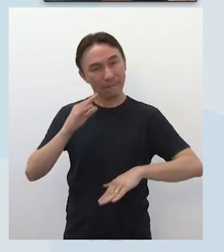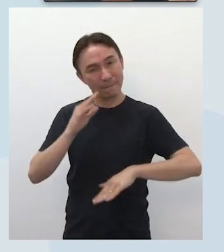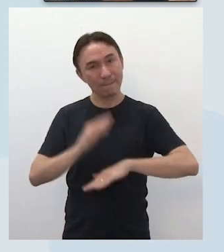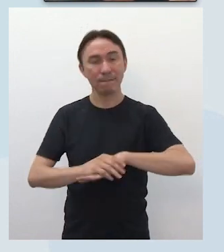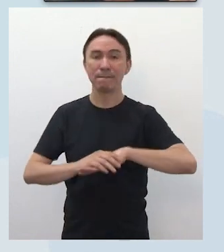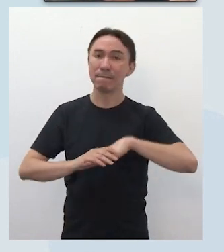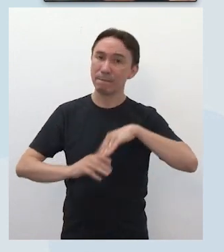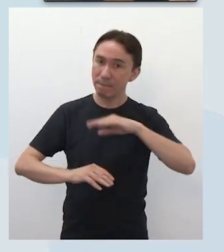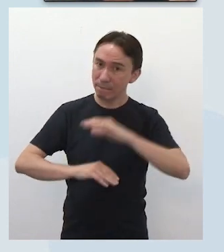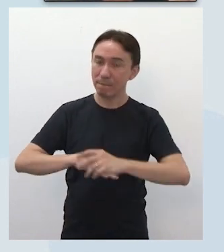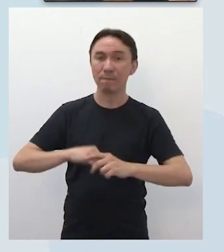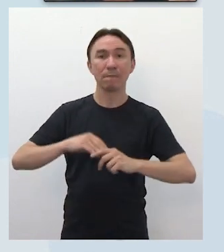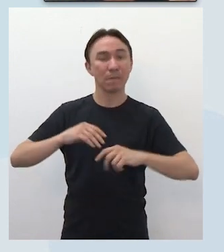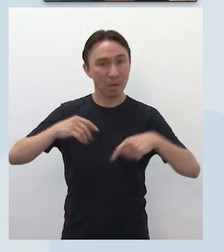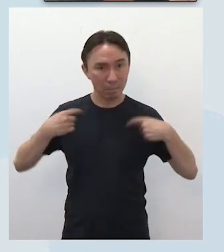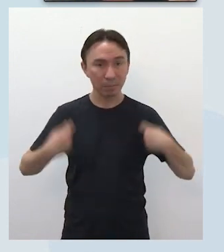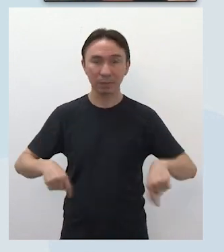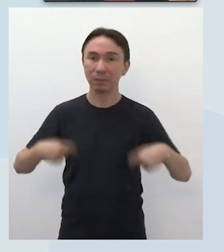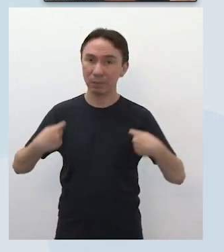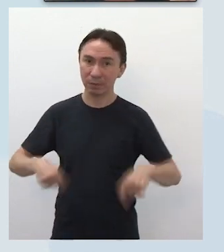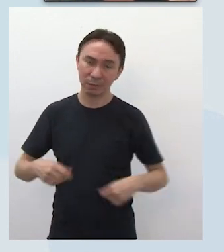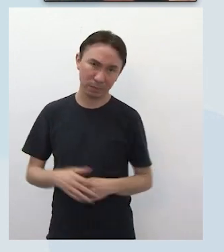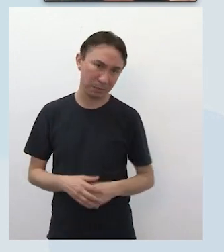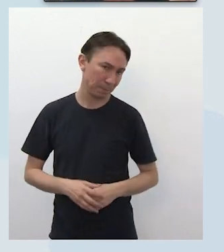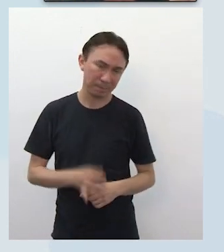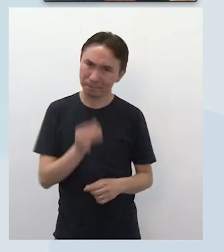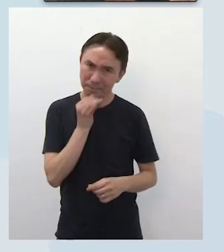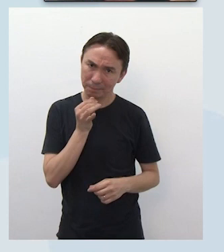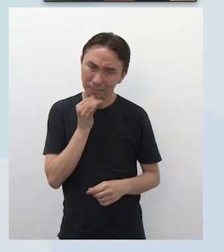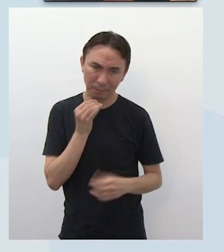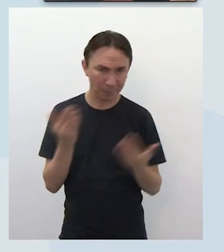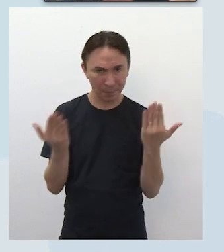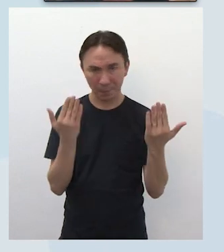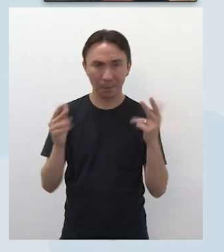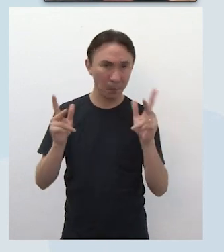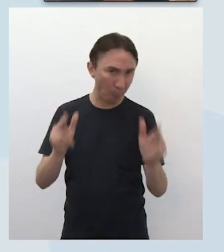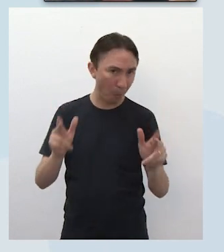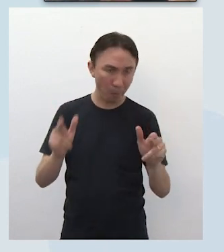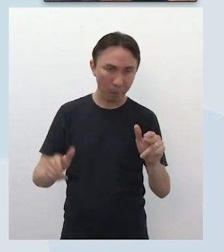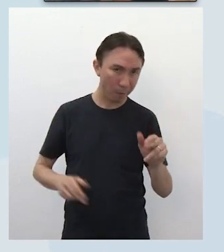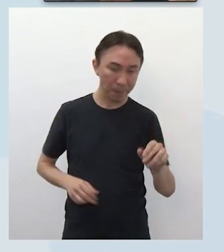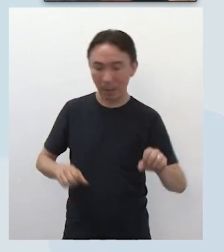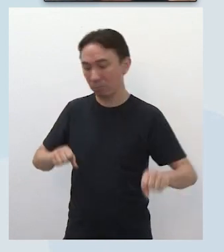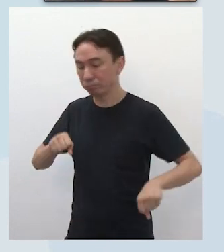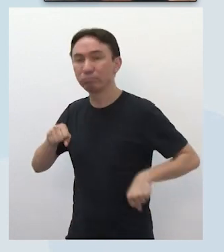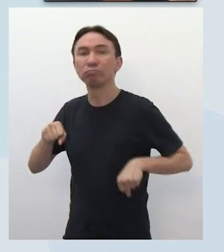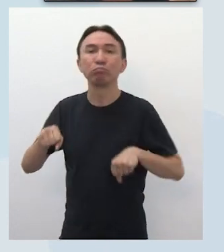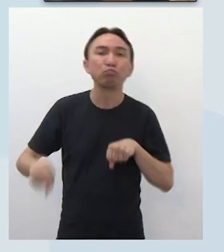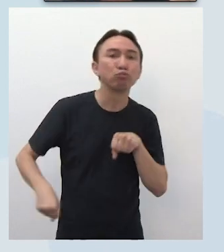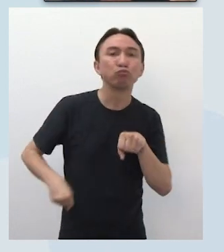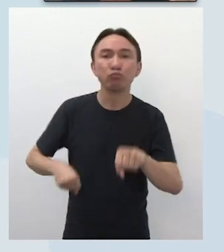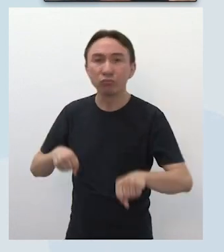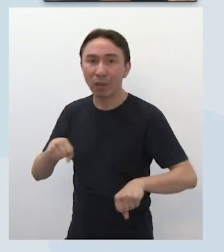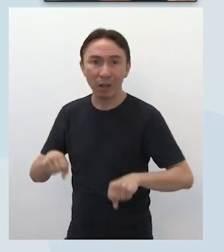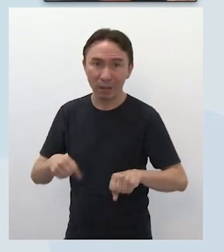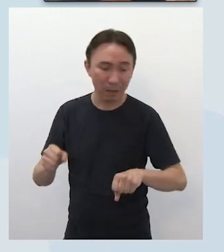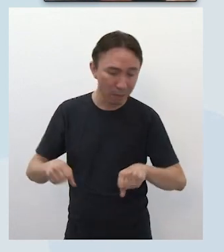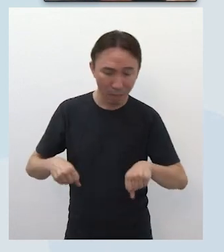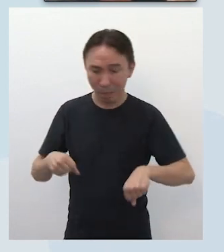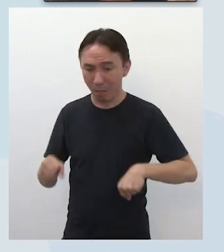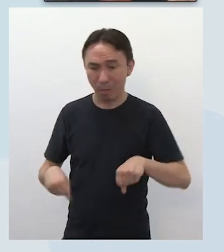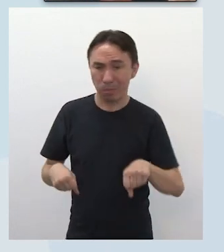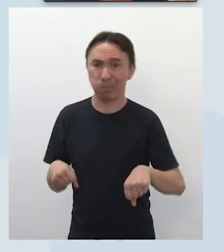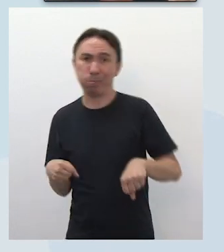de bicicleta, né? As primeiras vezes a gente perde um pouco o equilíbrio, mas depois isso vai fluindo de forma